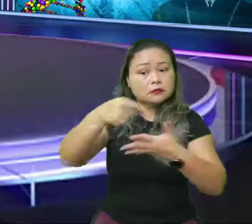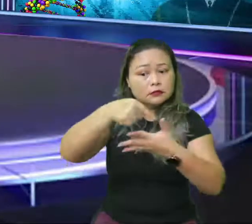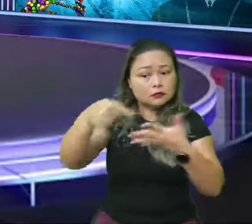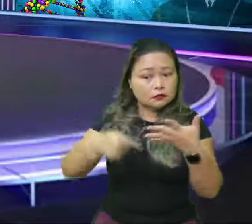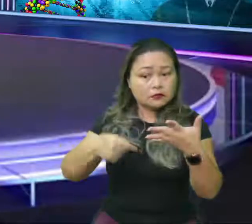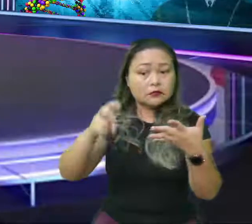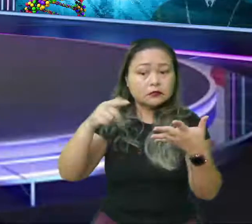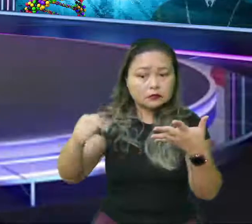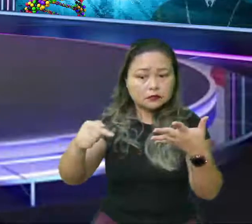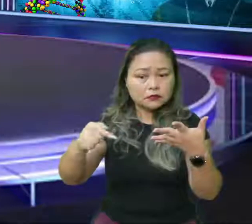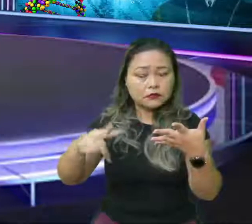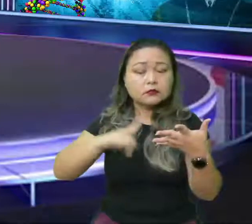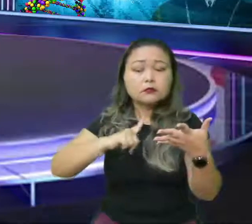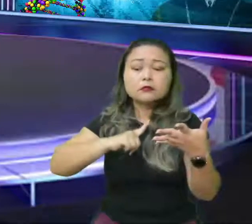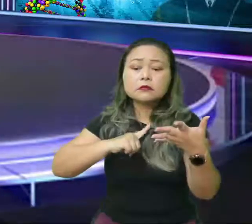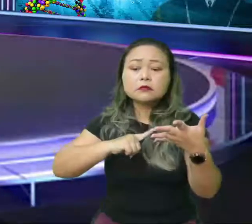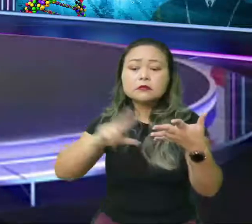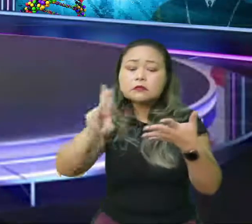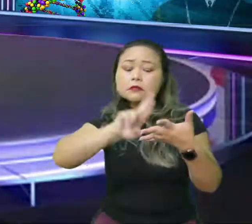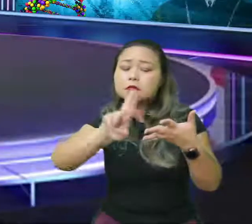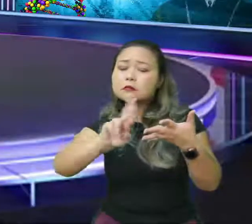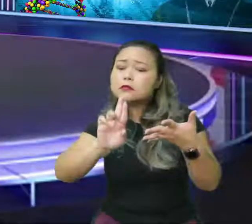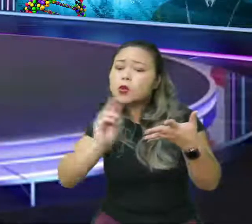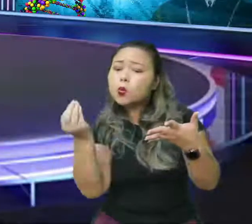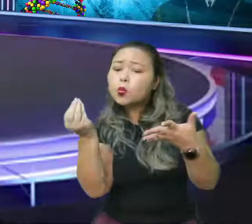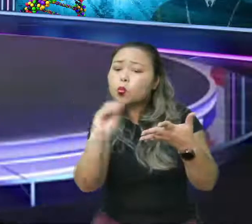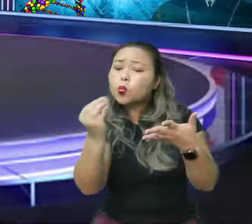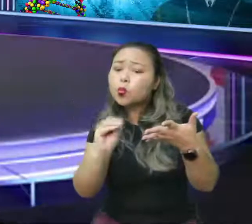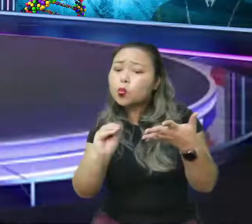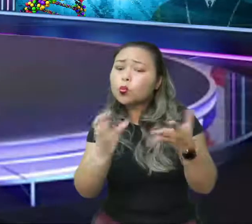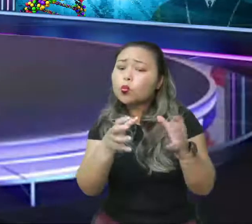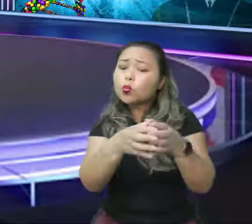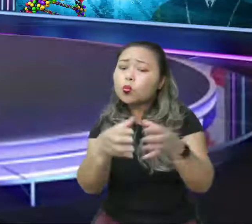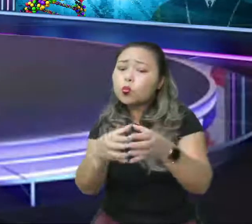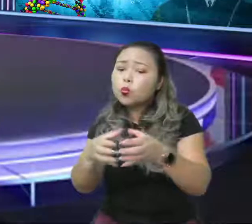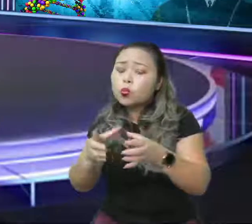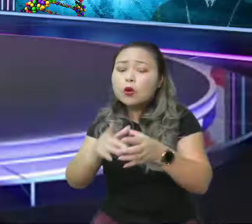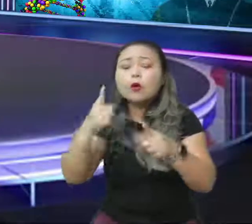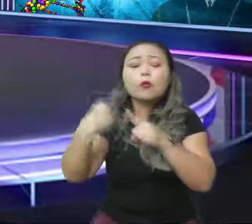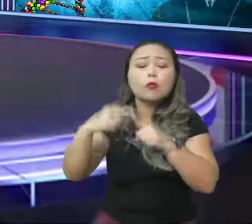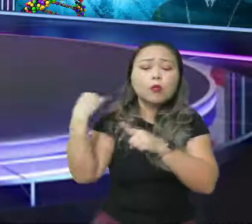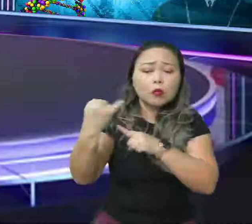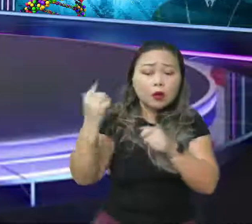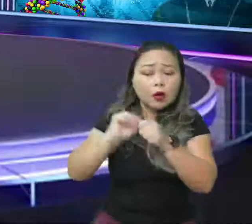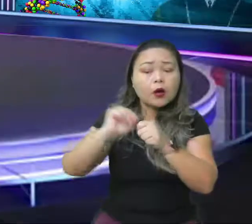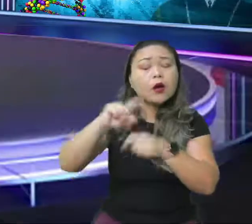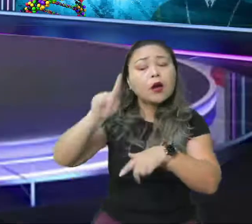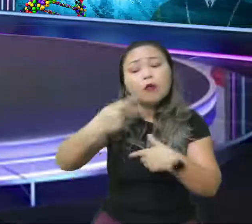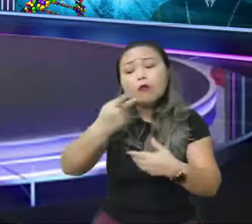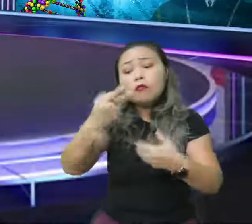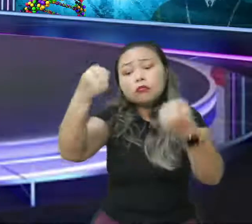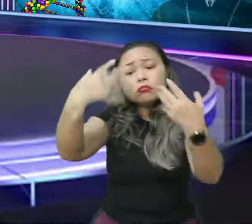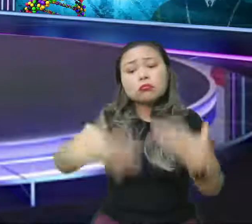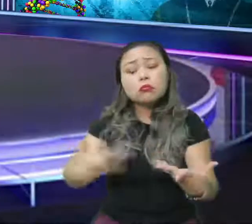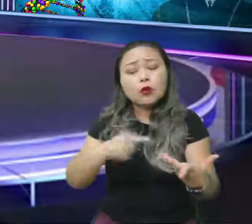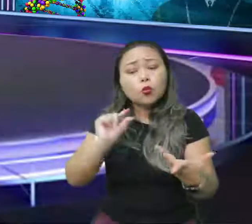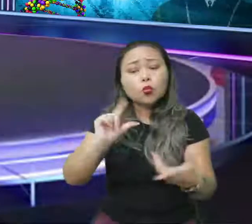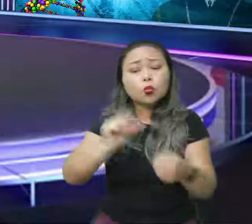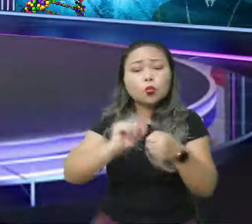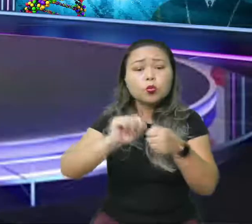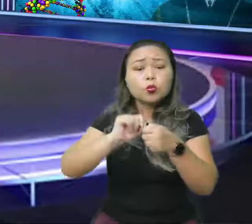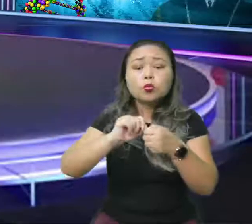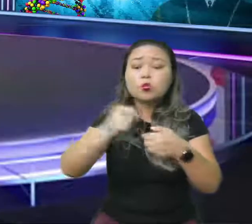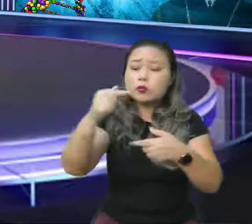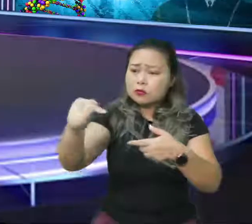né? Para você conseguir fazer a classificação. Por que é importante? A gente vai falar disso mais para frente, mas só focando aqui. Essas